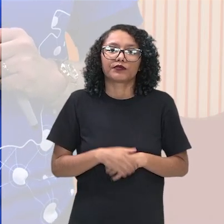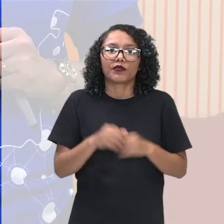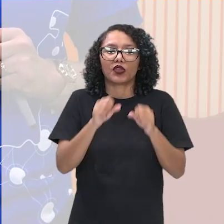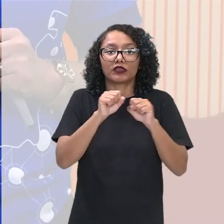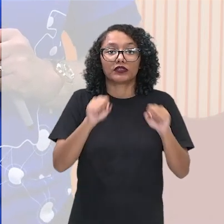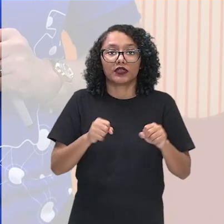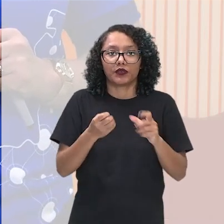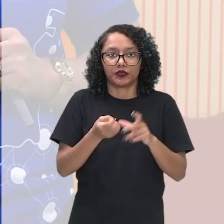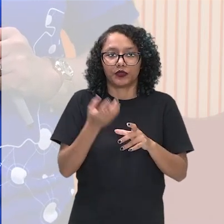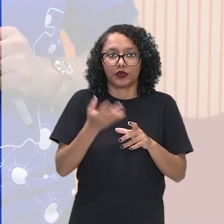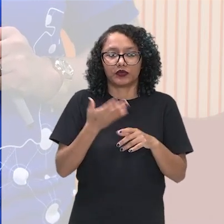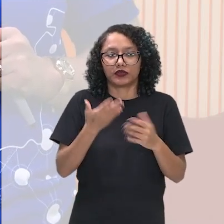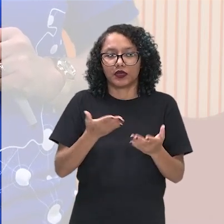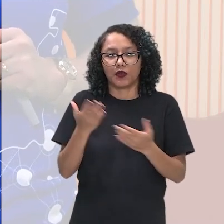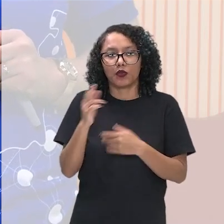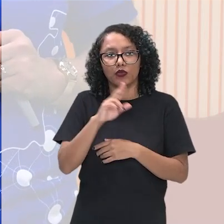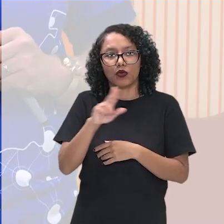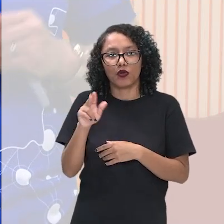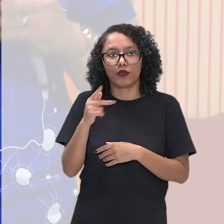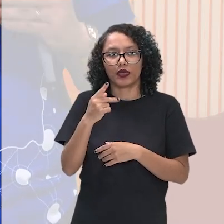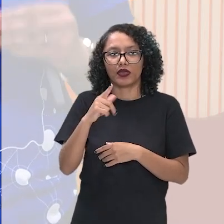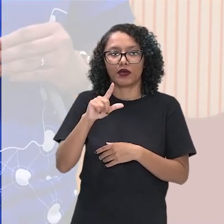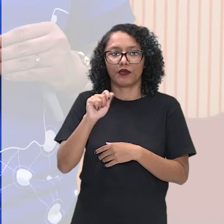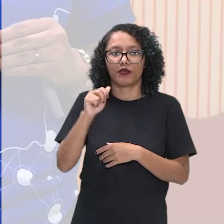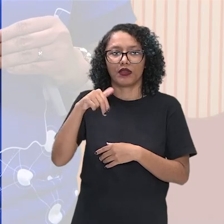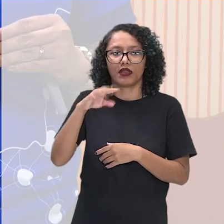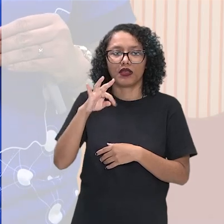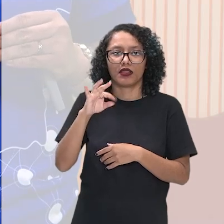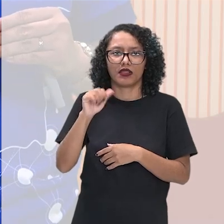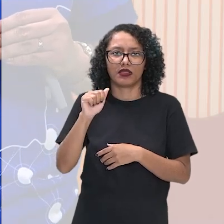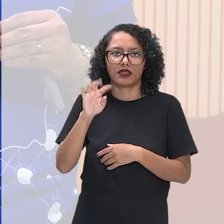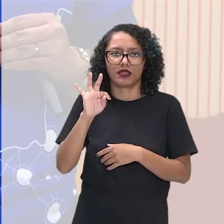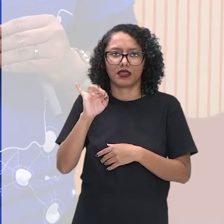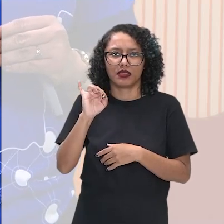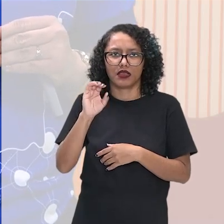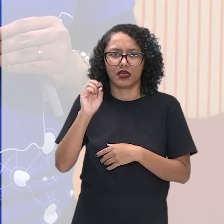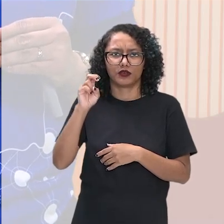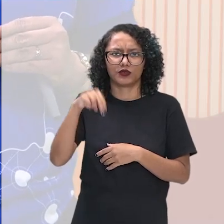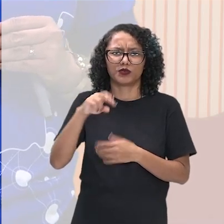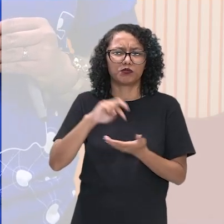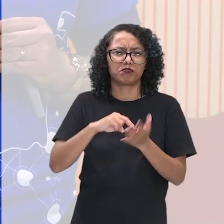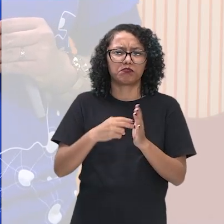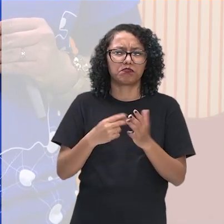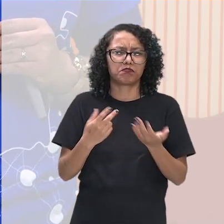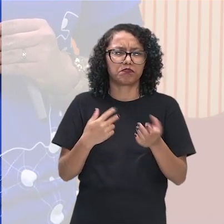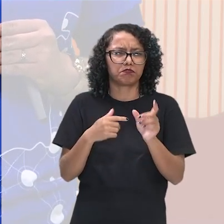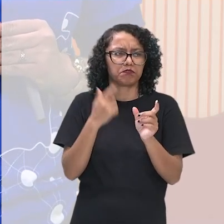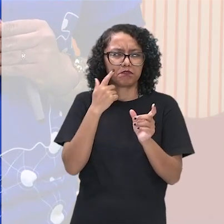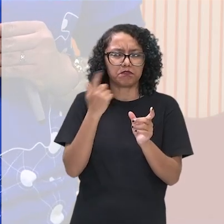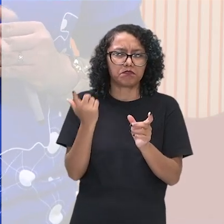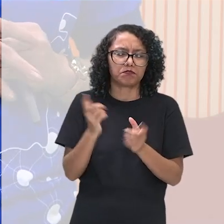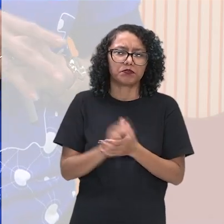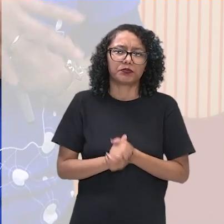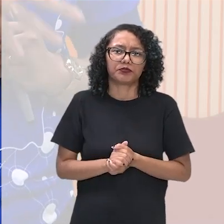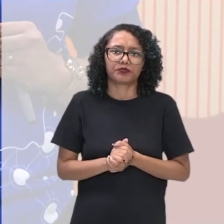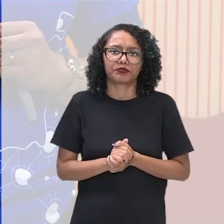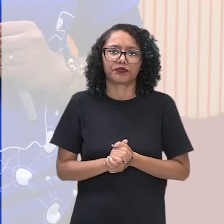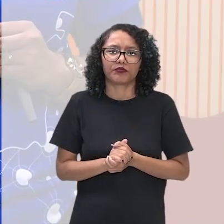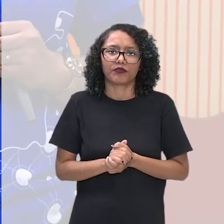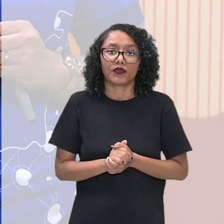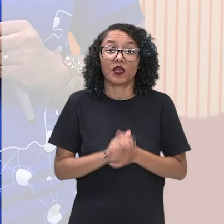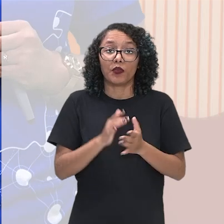de produção, que é chamado de plantation. O que seria isso, né? O plantation, ele é uma